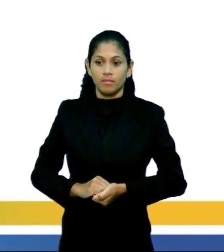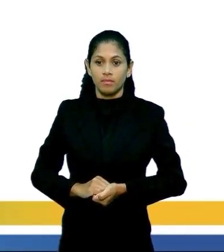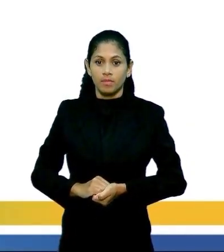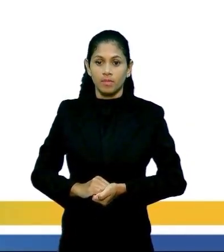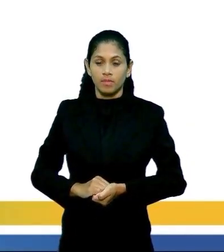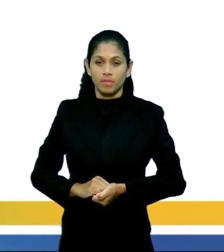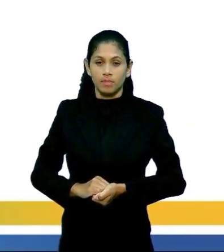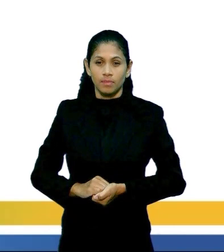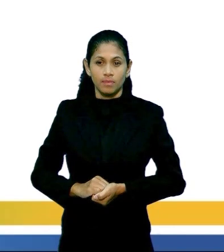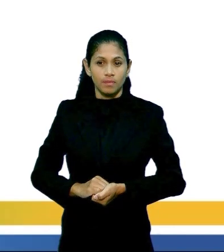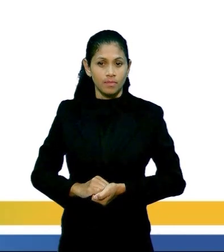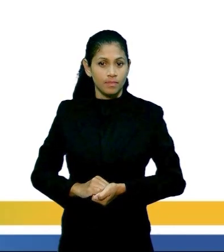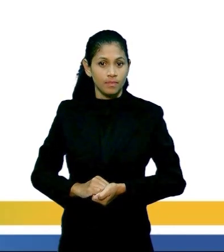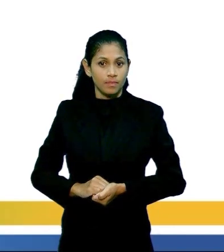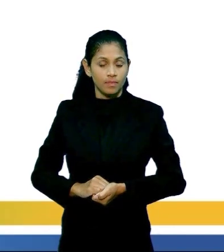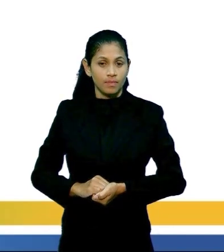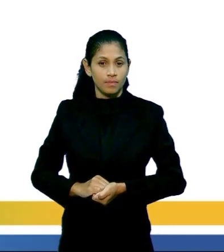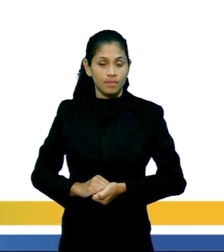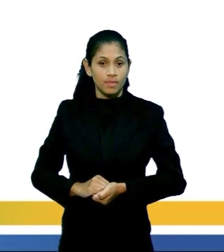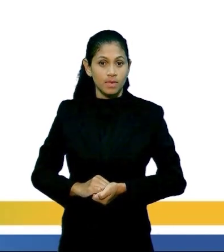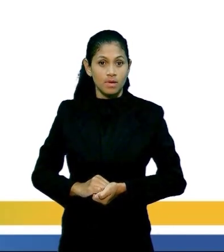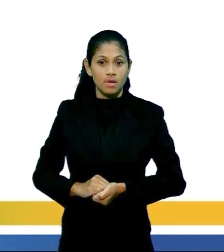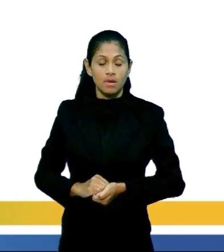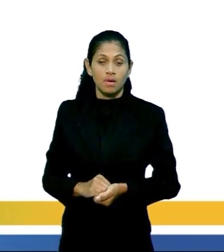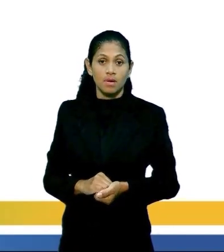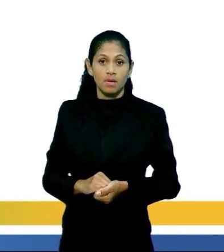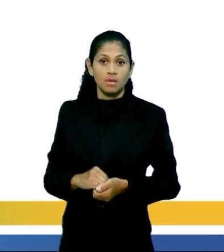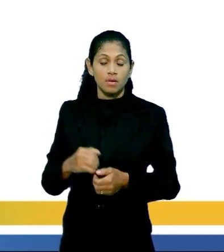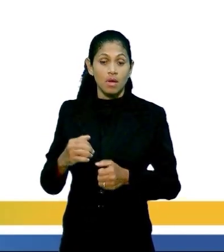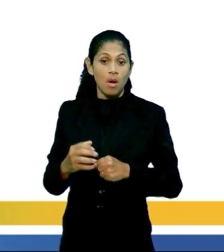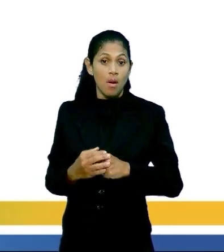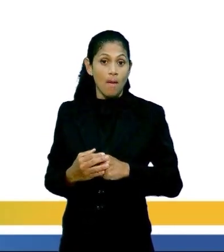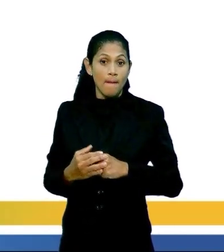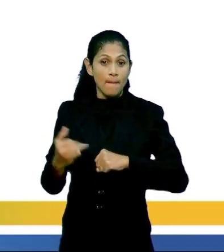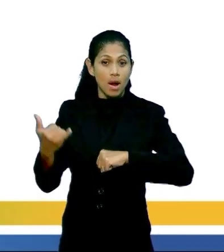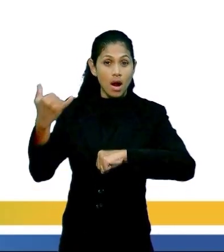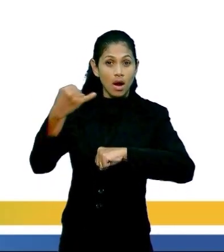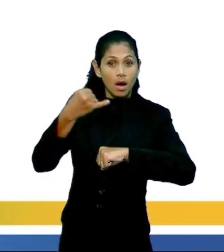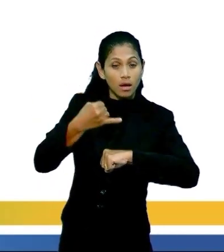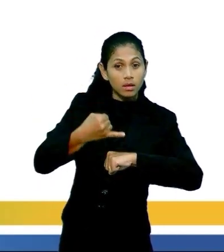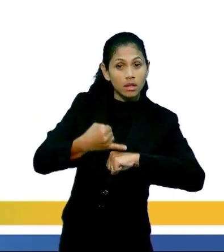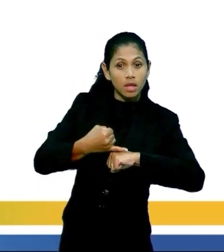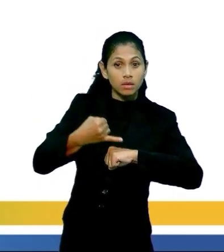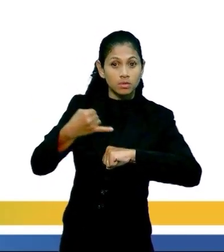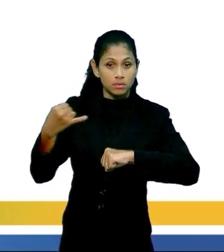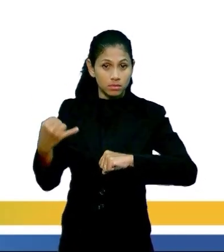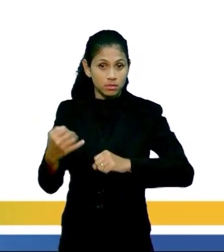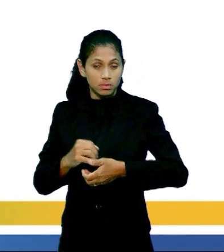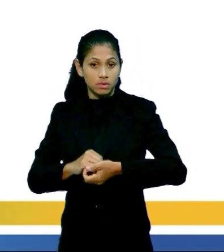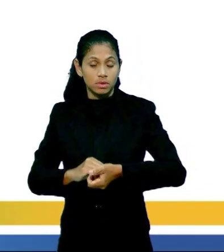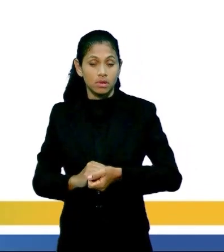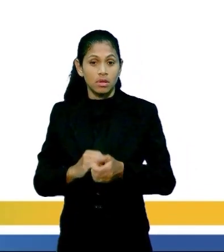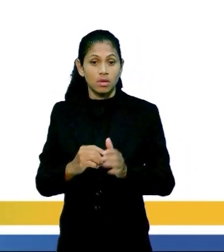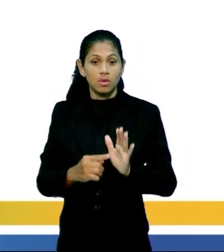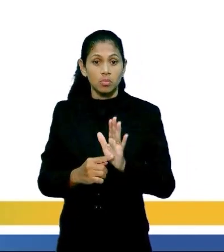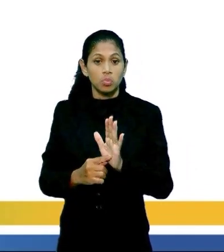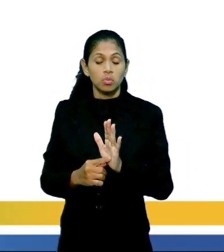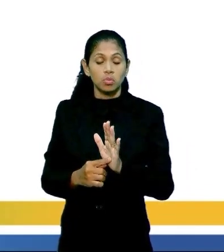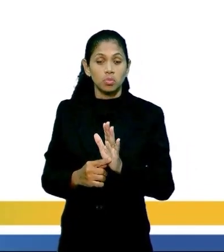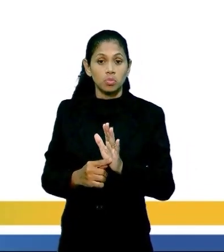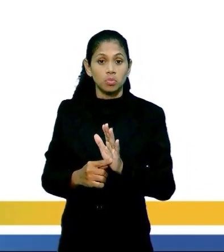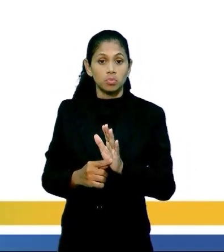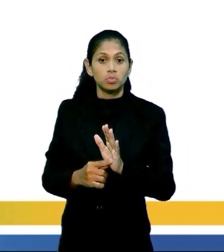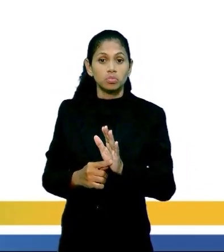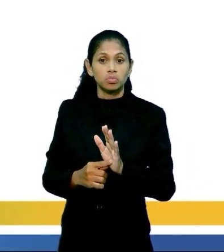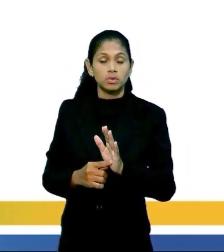Para cátions e ânions, gente, vocês só tem que, por exemplo, o magnésio tem 12 elétrons, mas se ele é um ânion, ele está com a